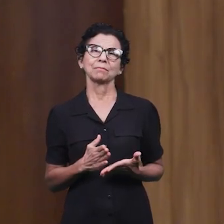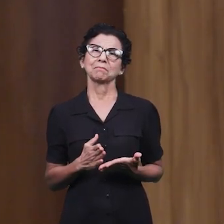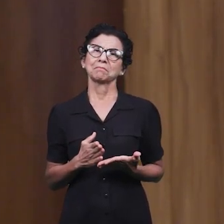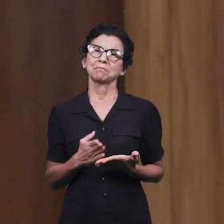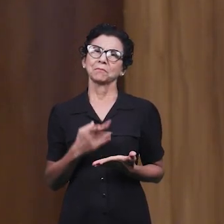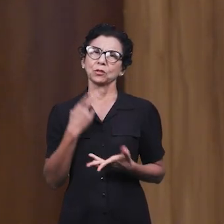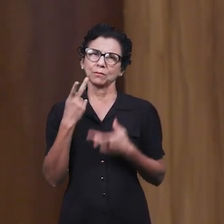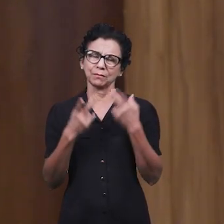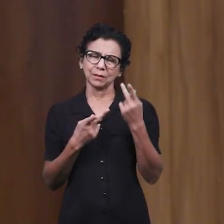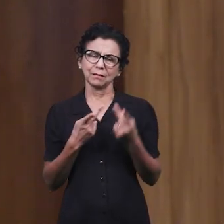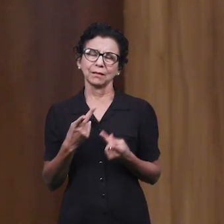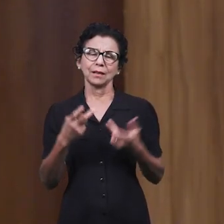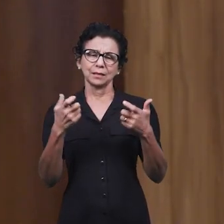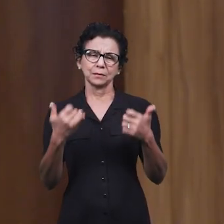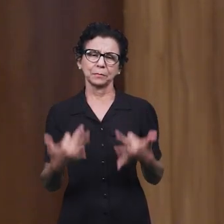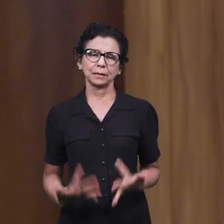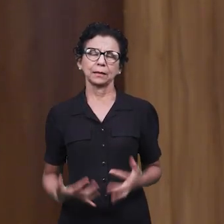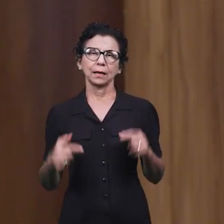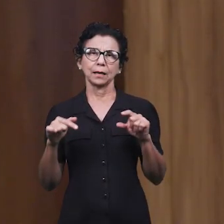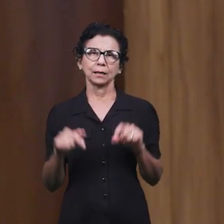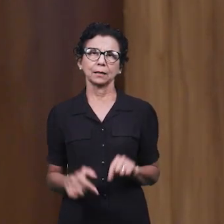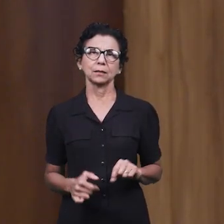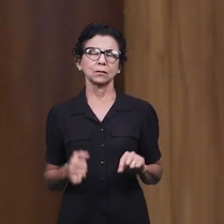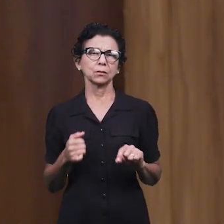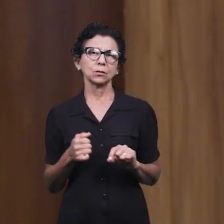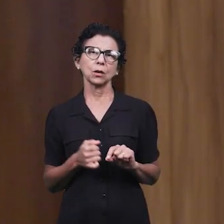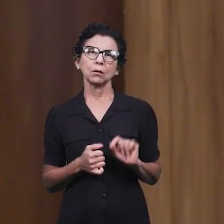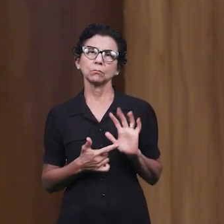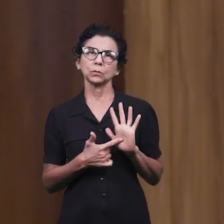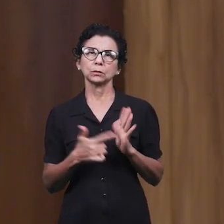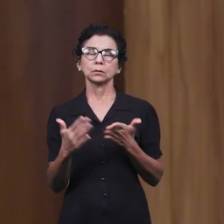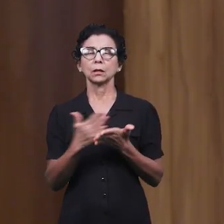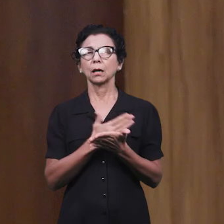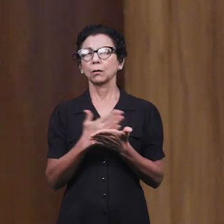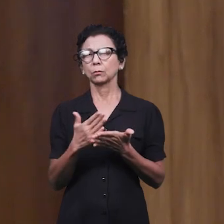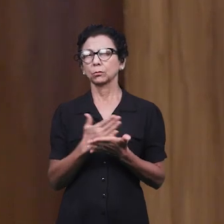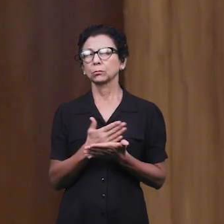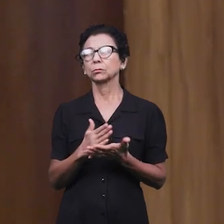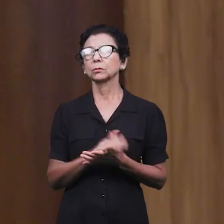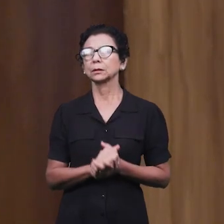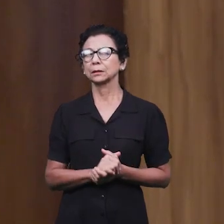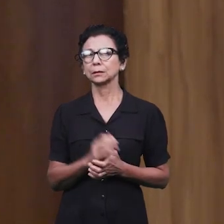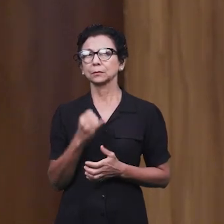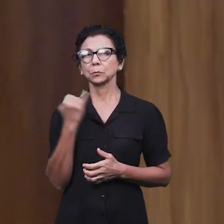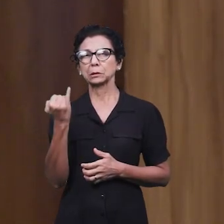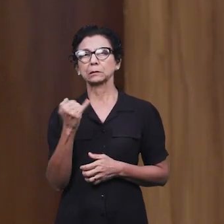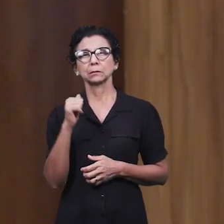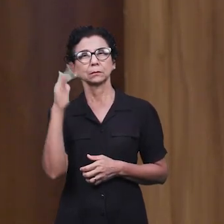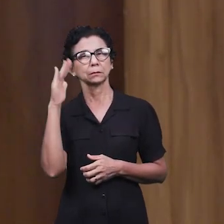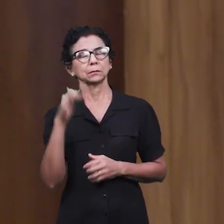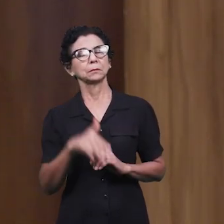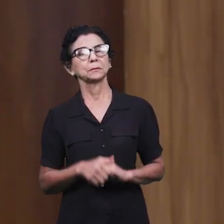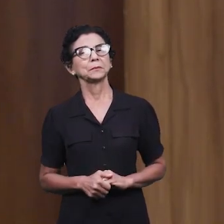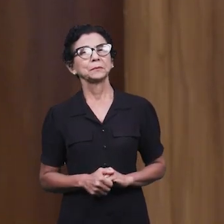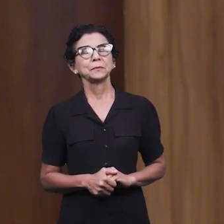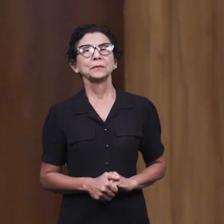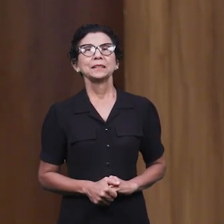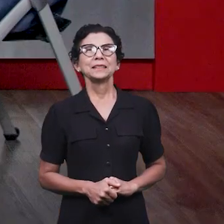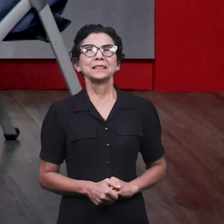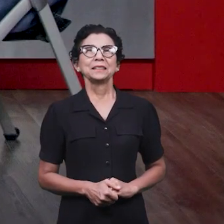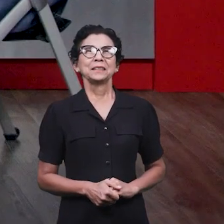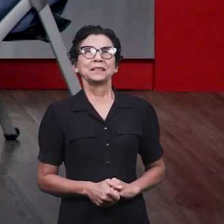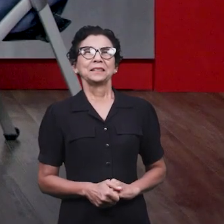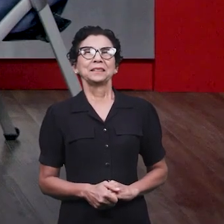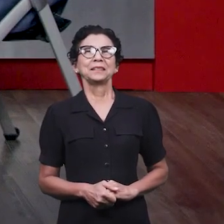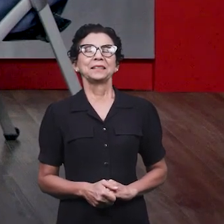falar aqui, né, nós só elencamos alguns, né, talvez aqui, né, os mais sensíveis, né, os mais importantes, mas não vai faltar oportunidade para a gente